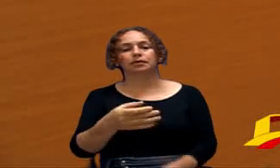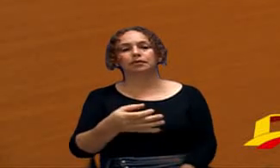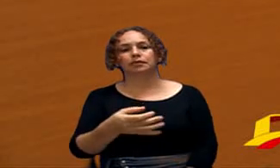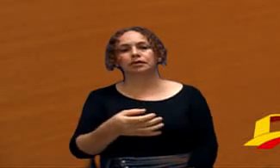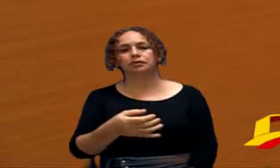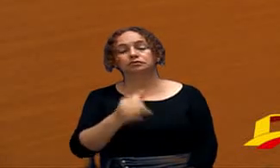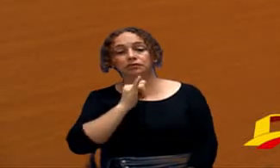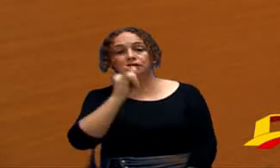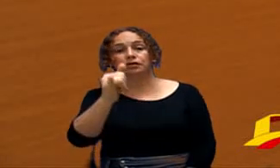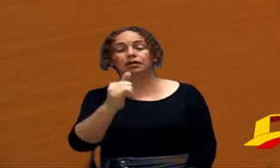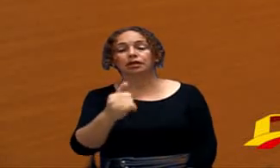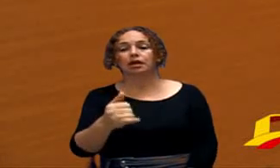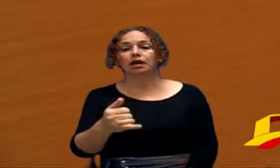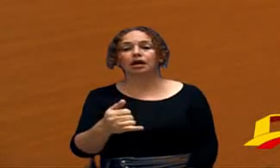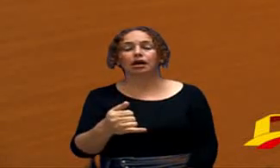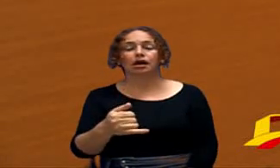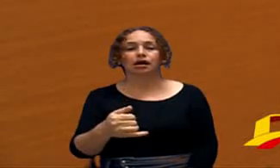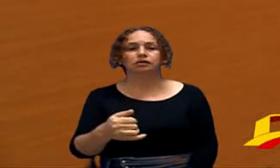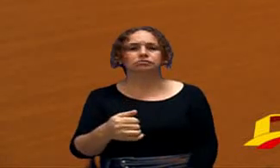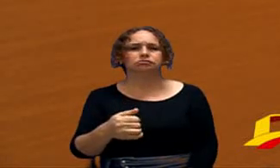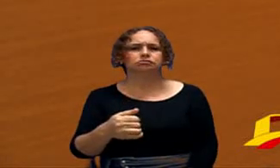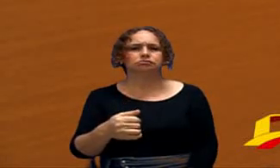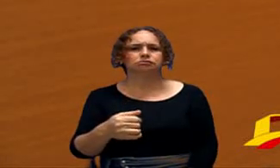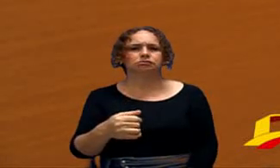cidade de Sorocaba, Jacqueline Coutinho, que aqui está.